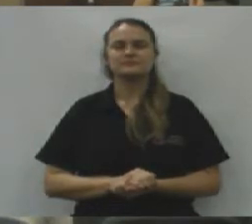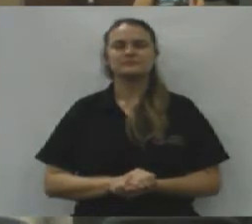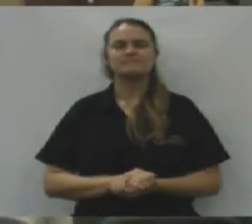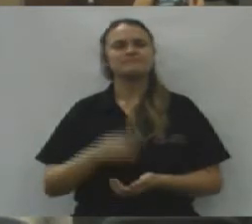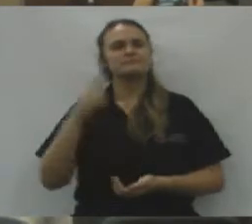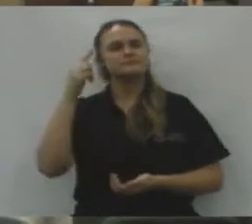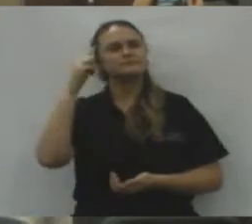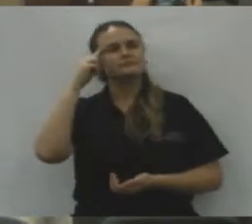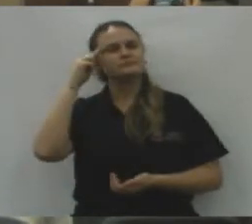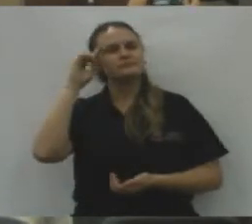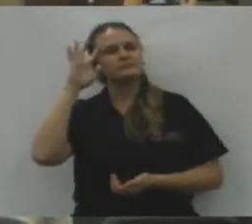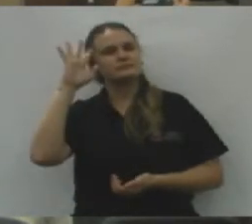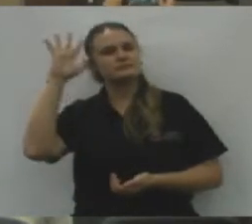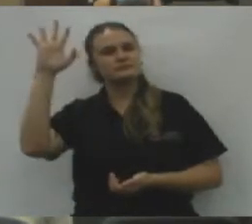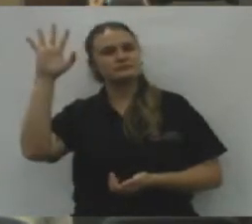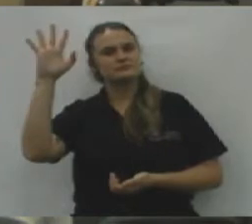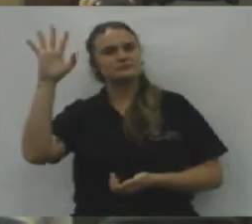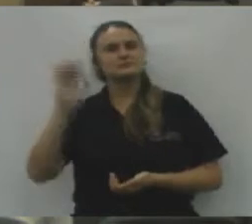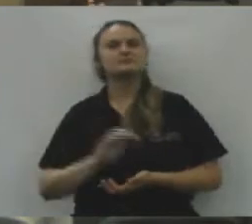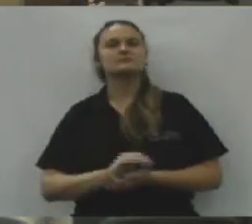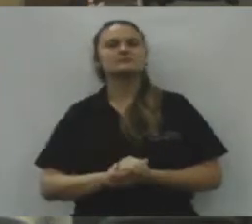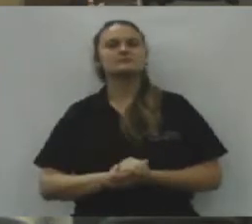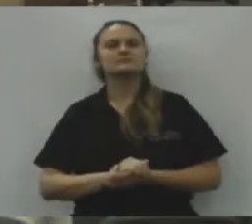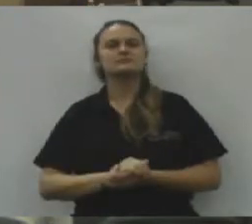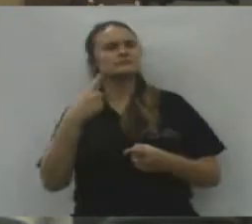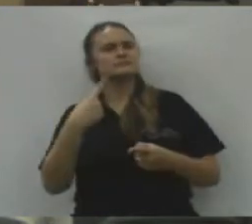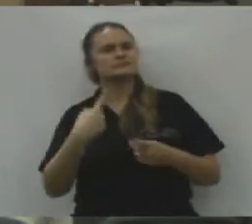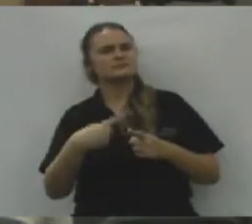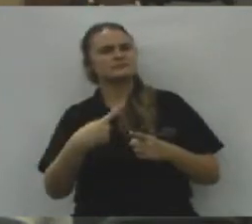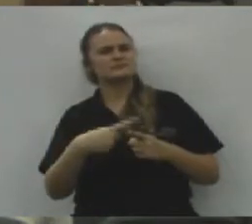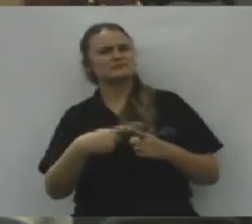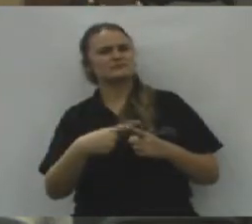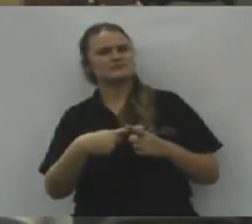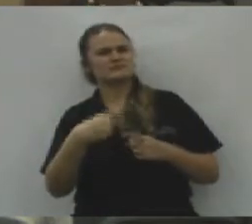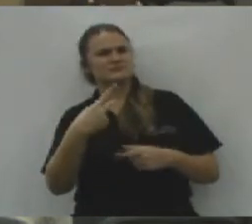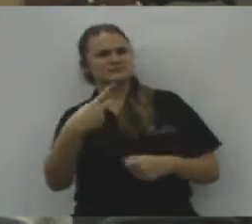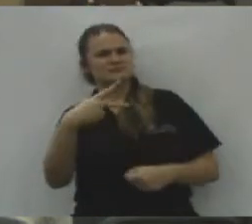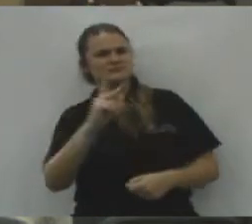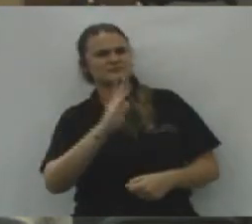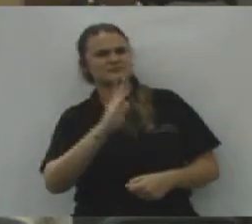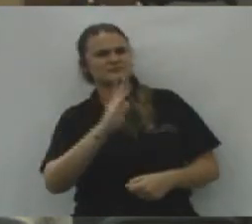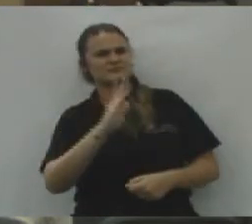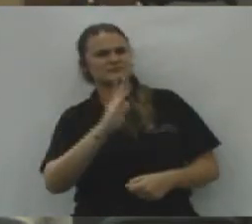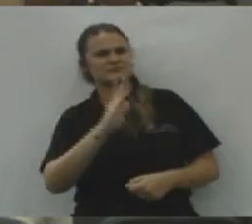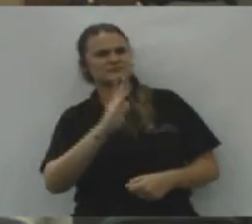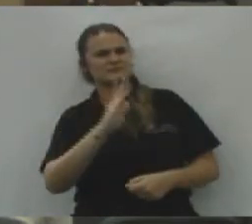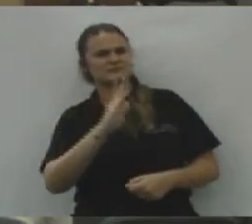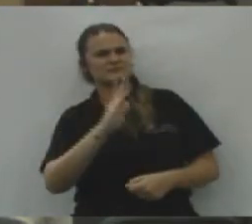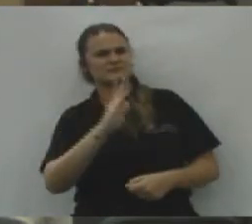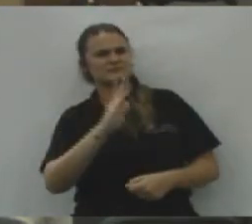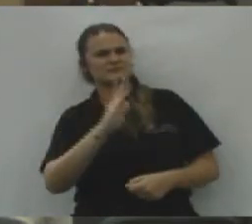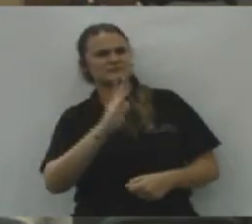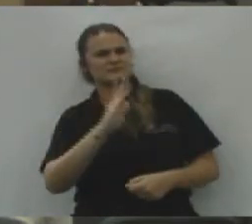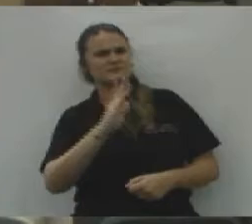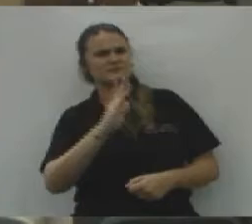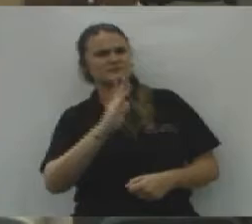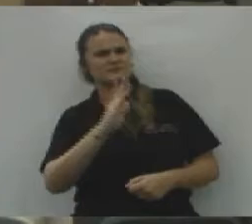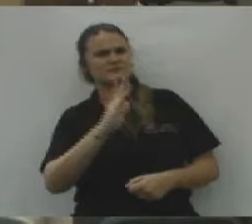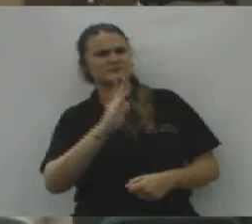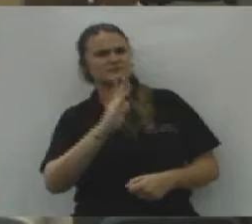Para refletir. Por que o seu coração não era reto para